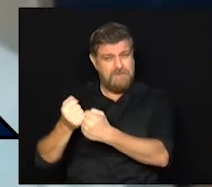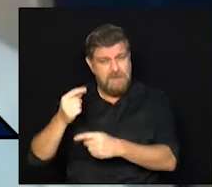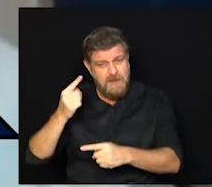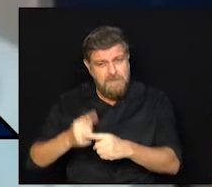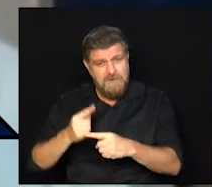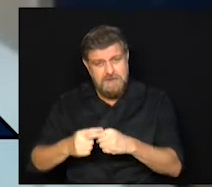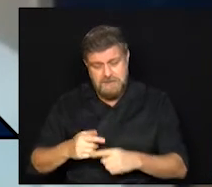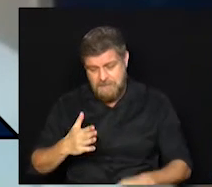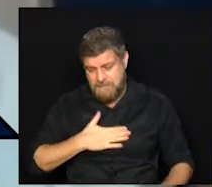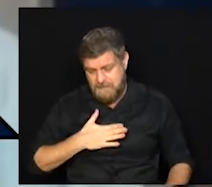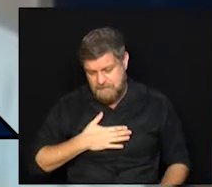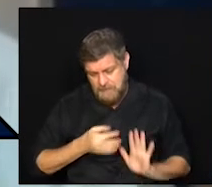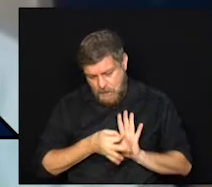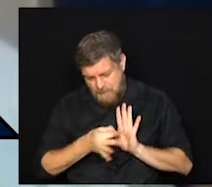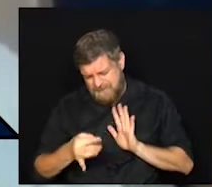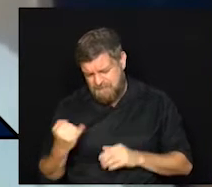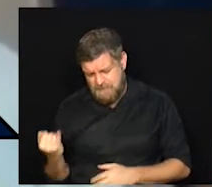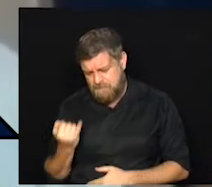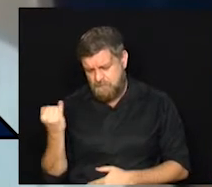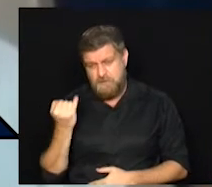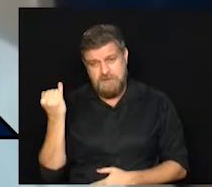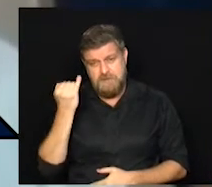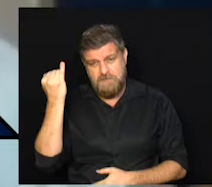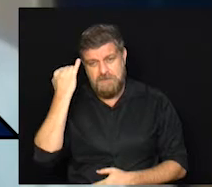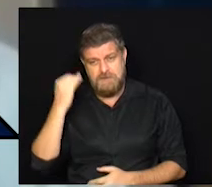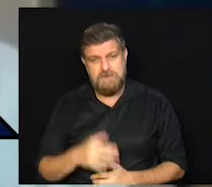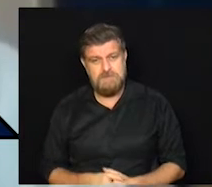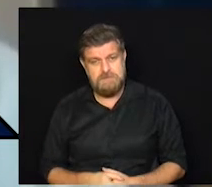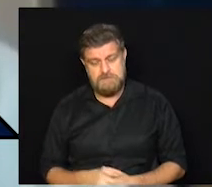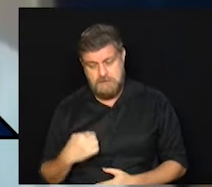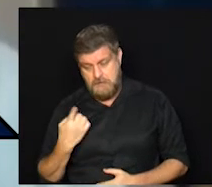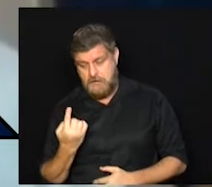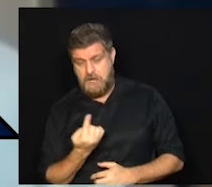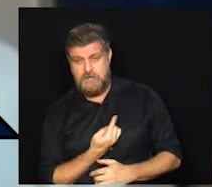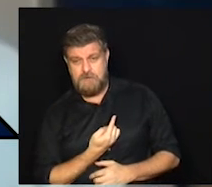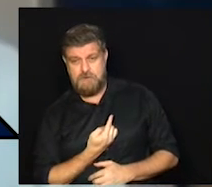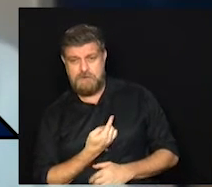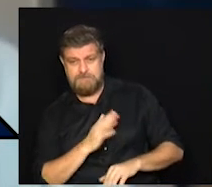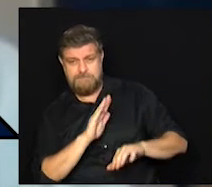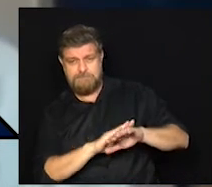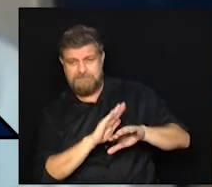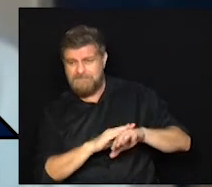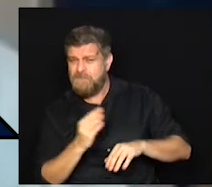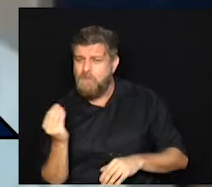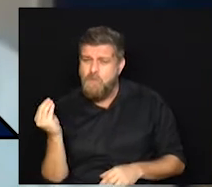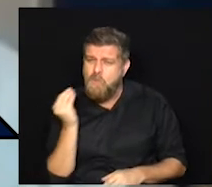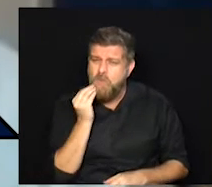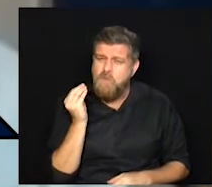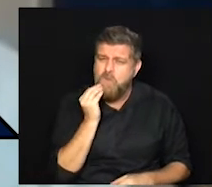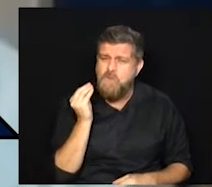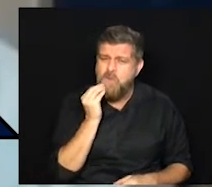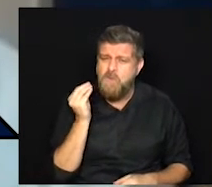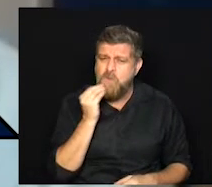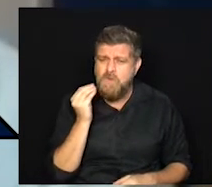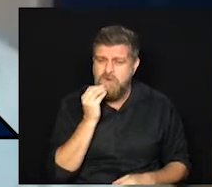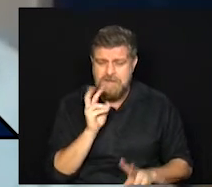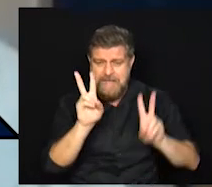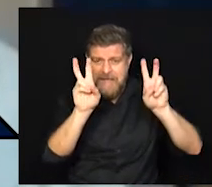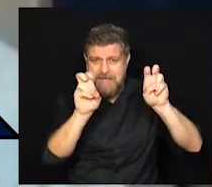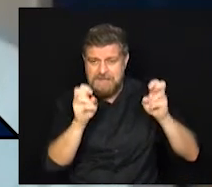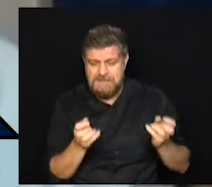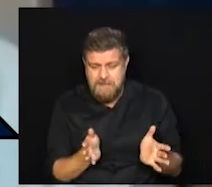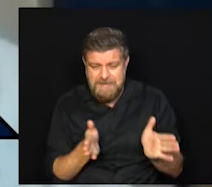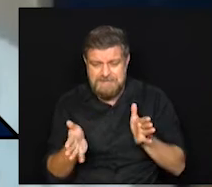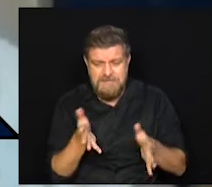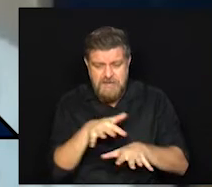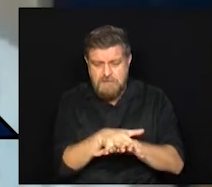muito importante, muito relevante que nós tenhamos a oportunidade de fomentar essas temáticas